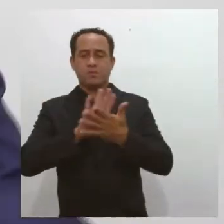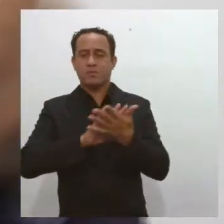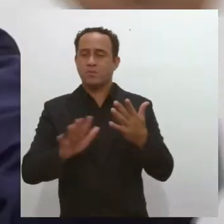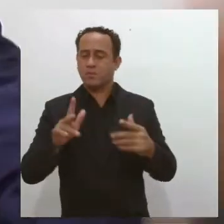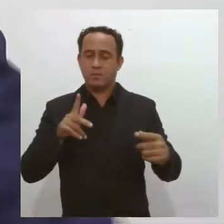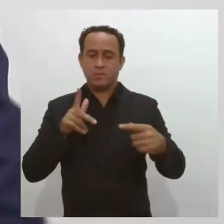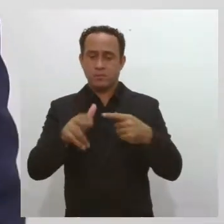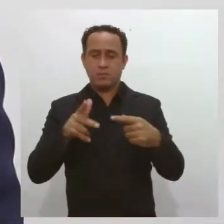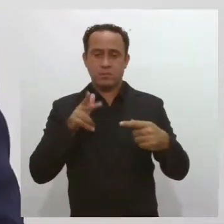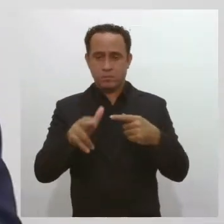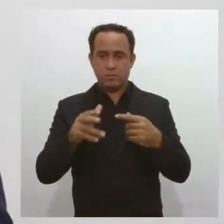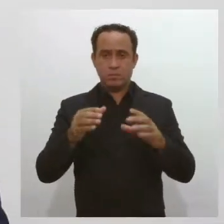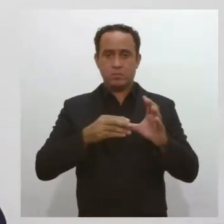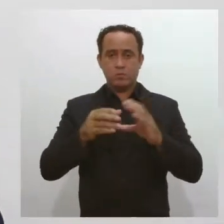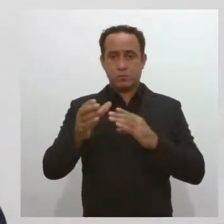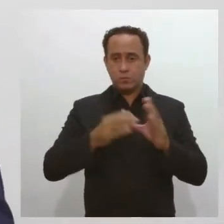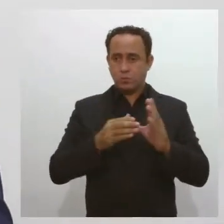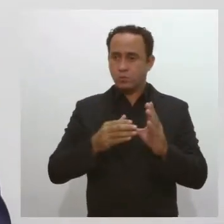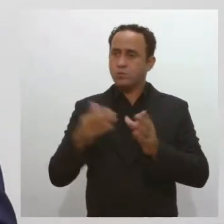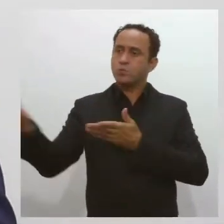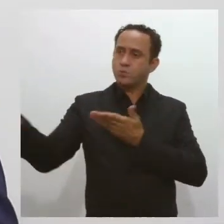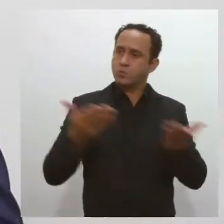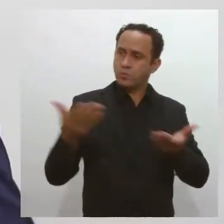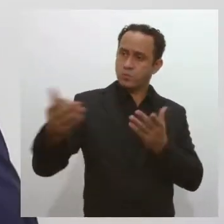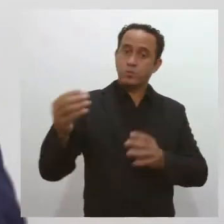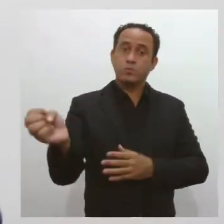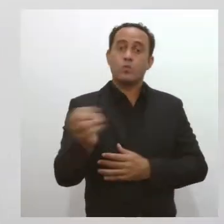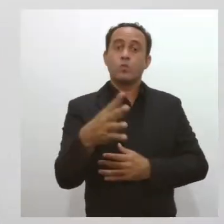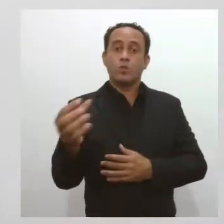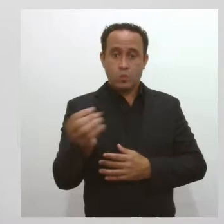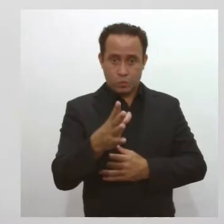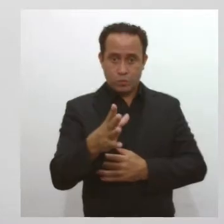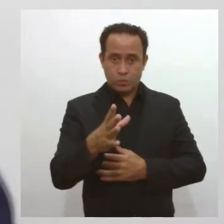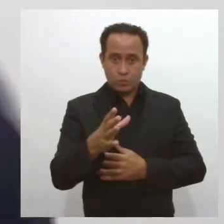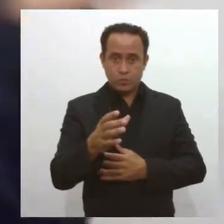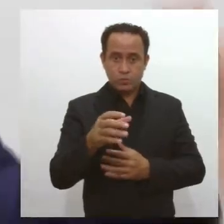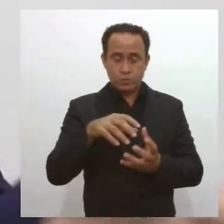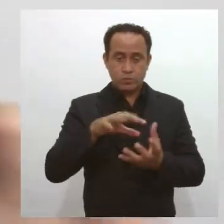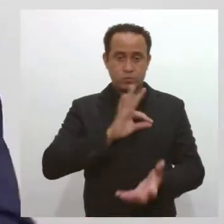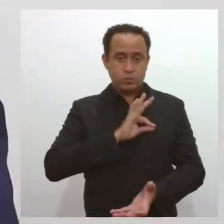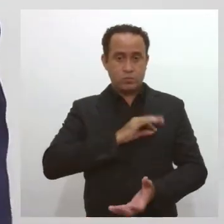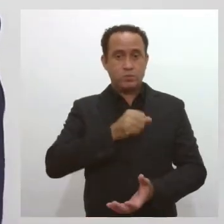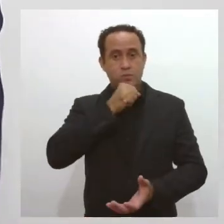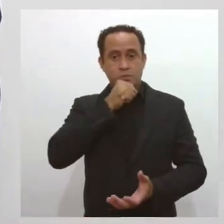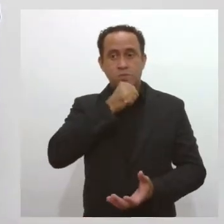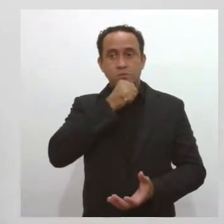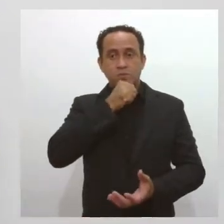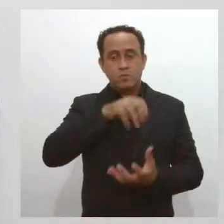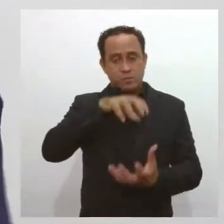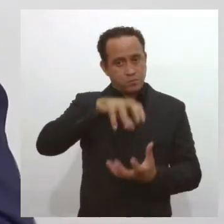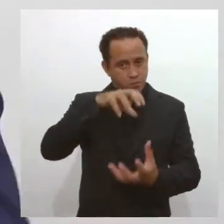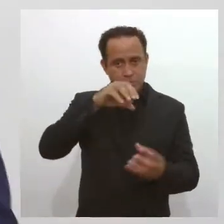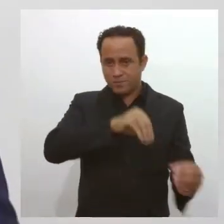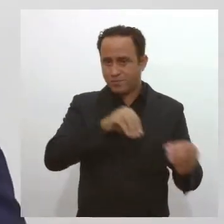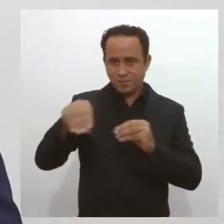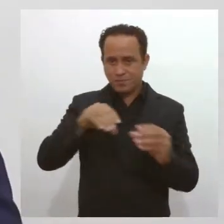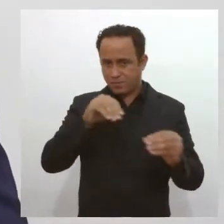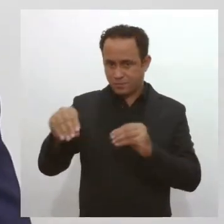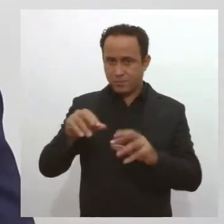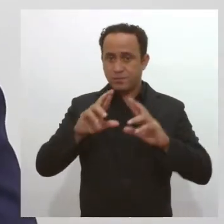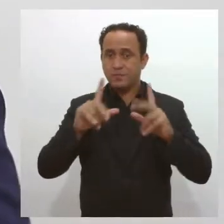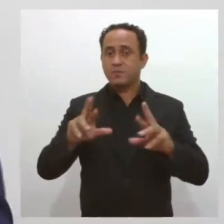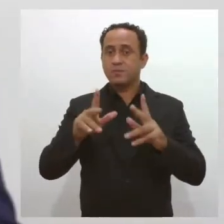no chamamento dos aprovados do concurso público, porque o trabalho do BESP é diferente dos policiais e bombeiros militares da